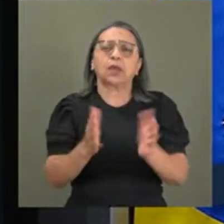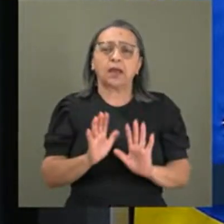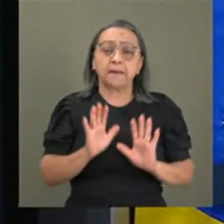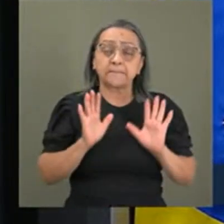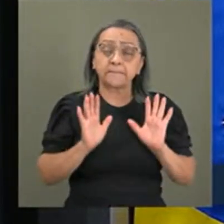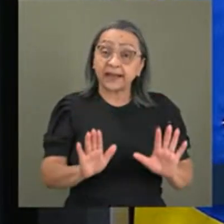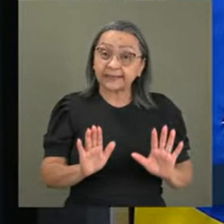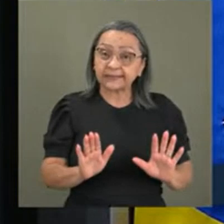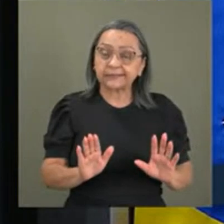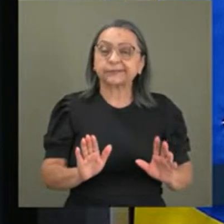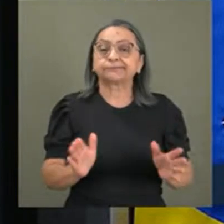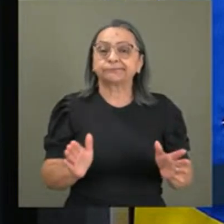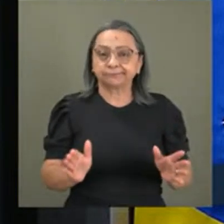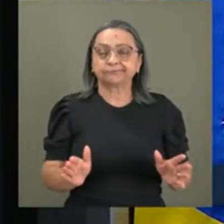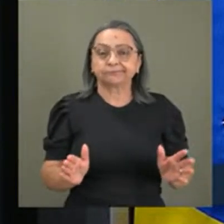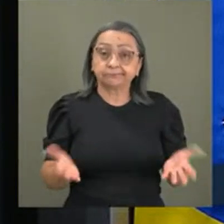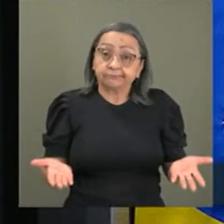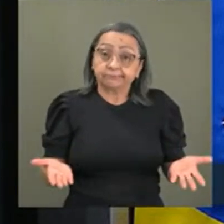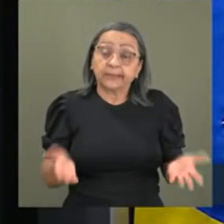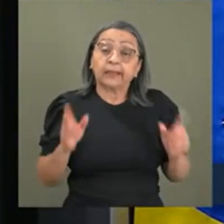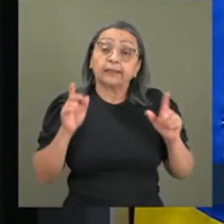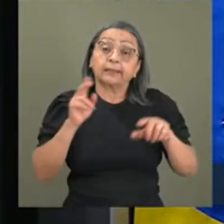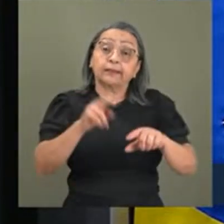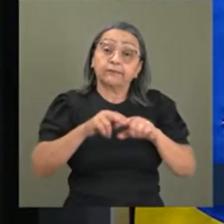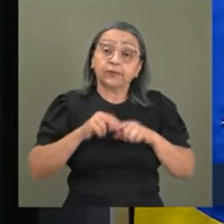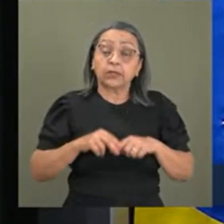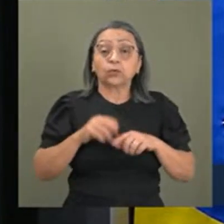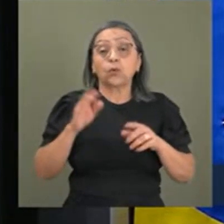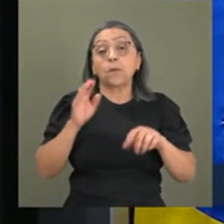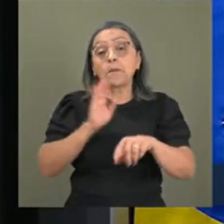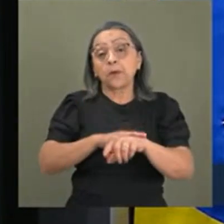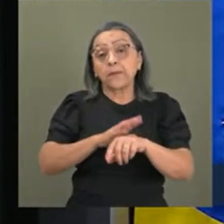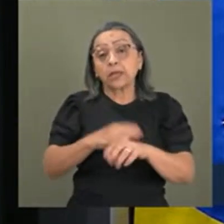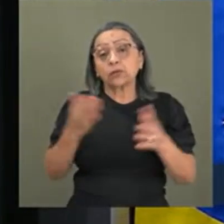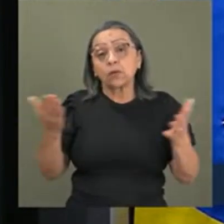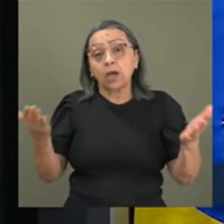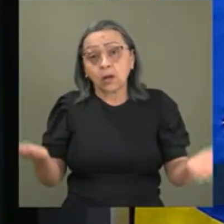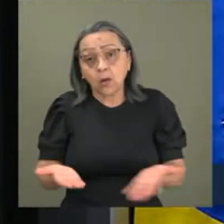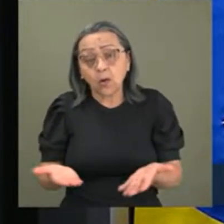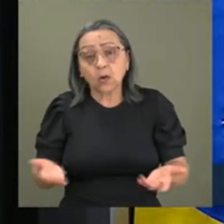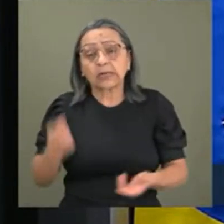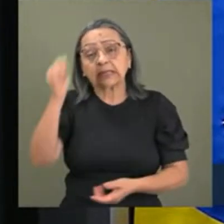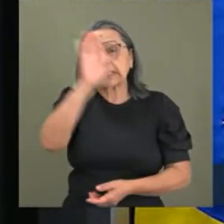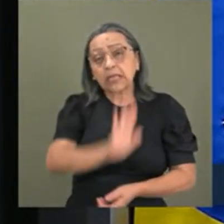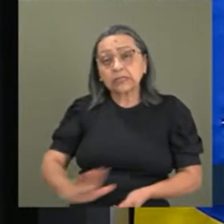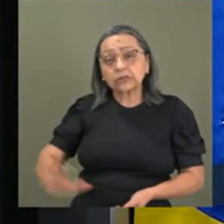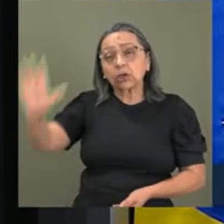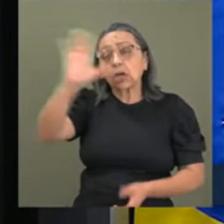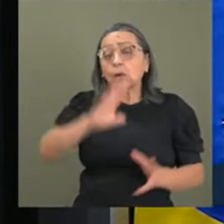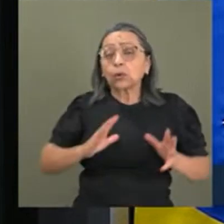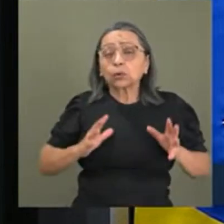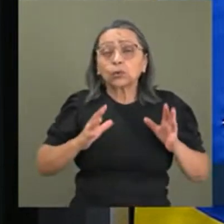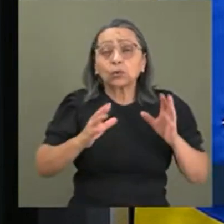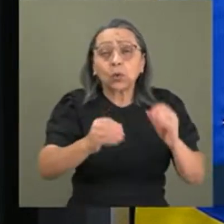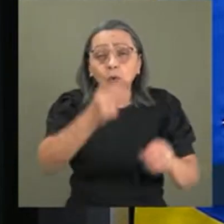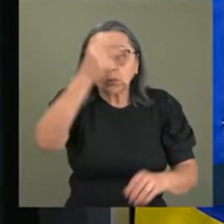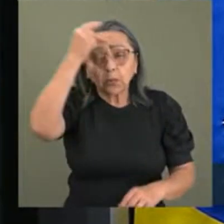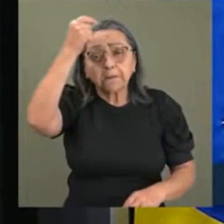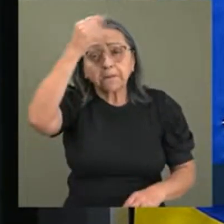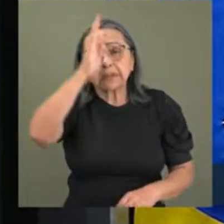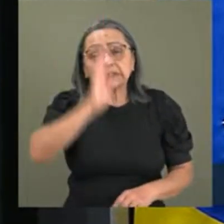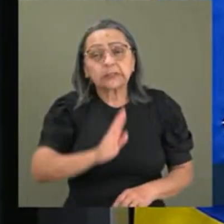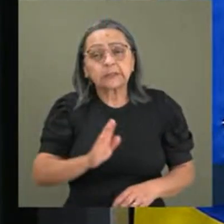Mas em virtude da atual conjuntura nacional, onde paira sobre todos os brasileiros o risco de uma